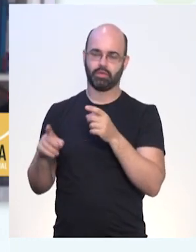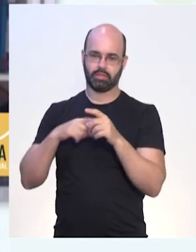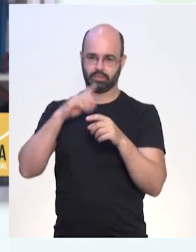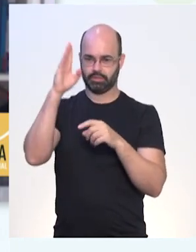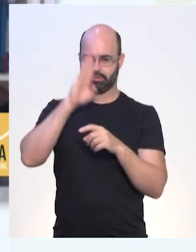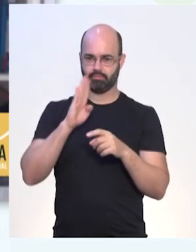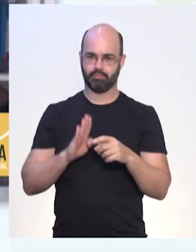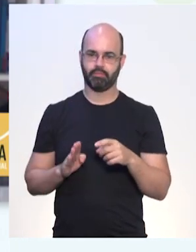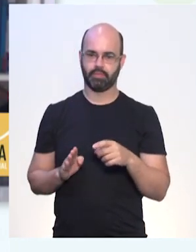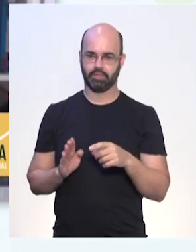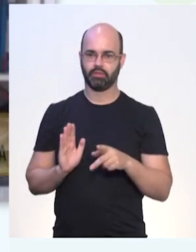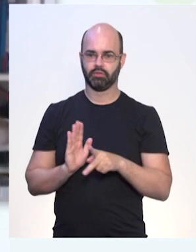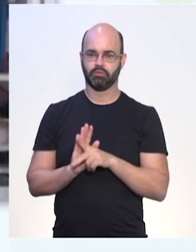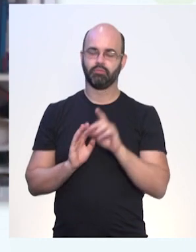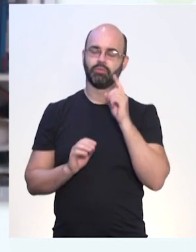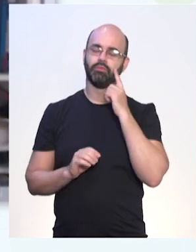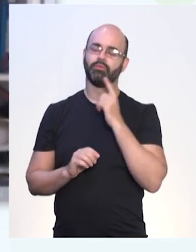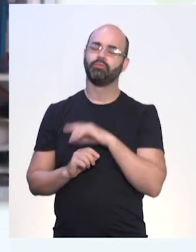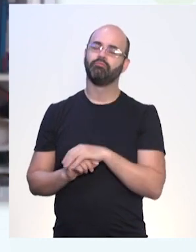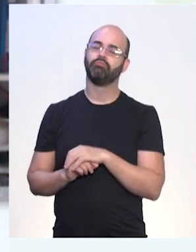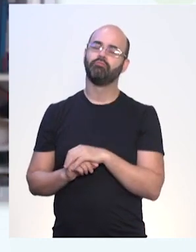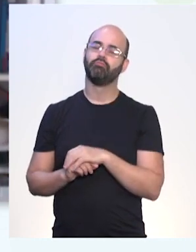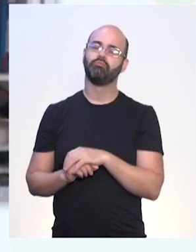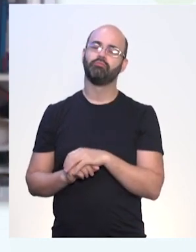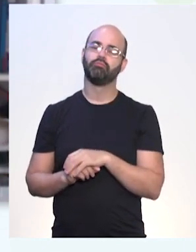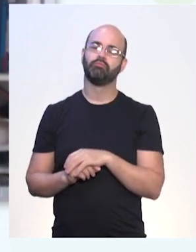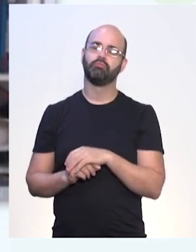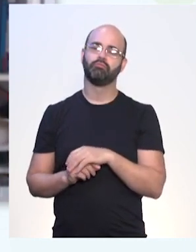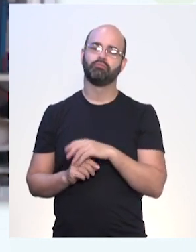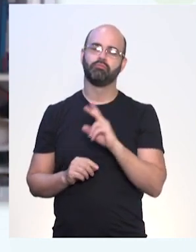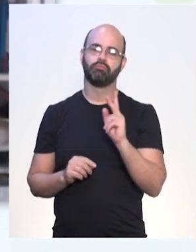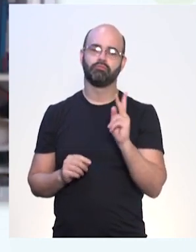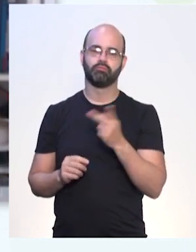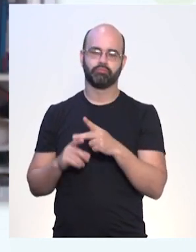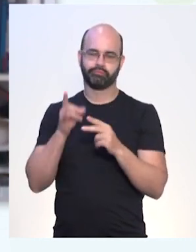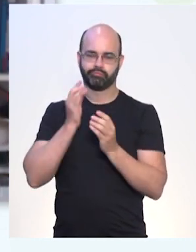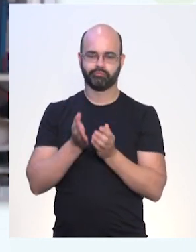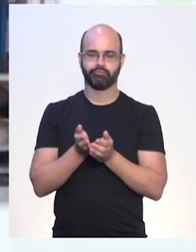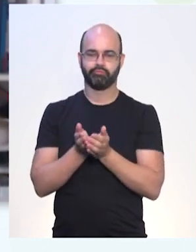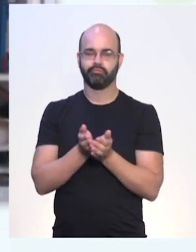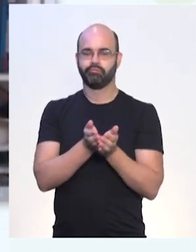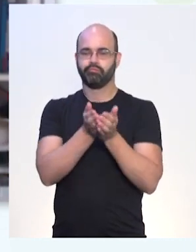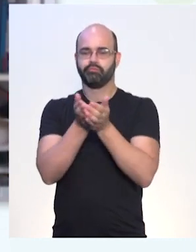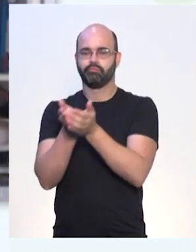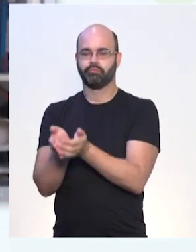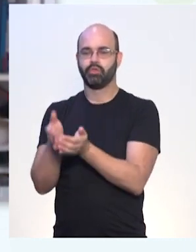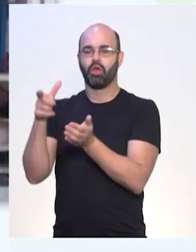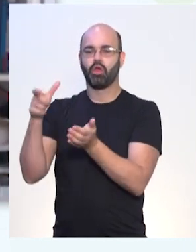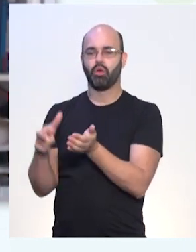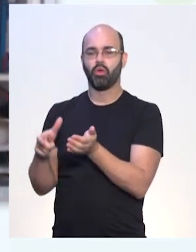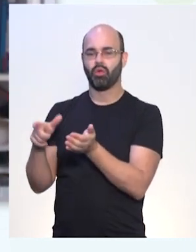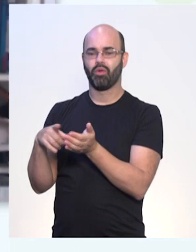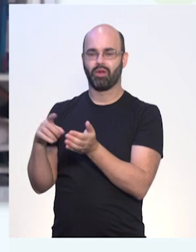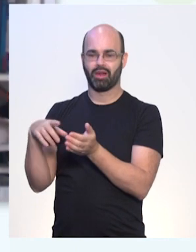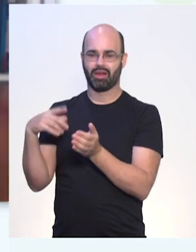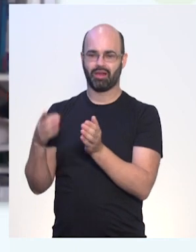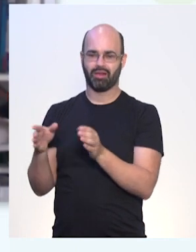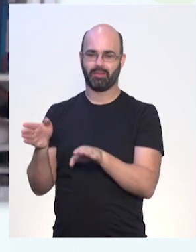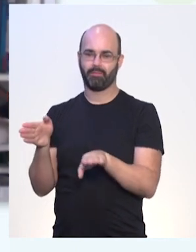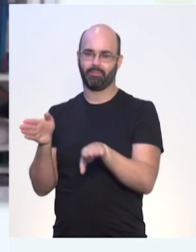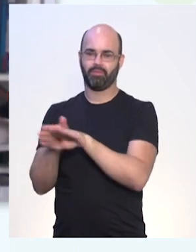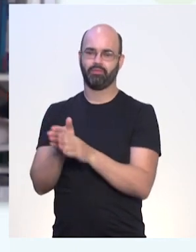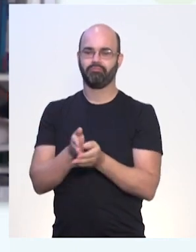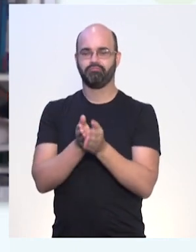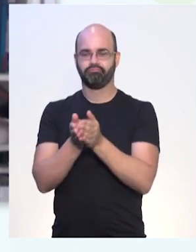a brasileira é frequentemente a atracam justamente naquela parte do porto do